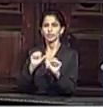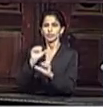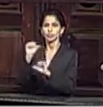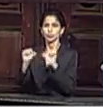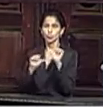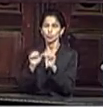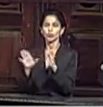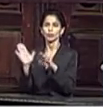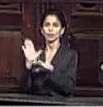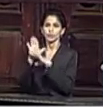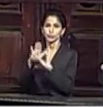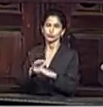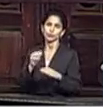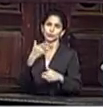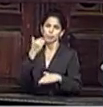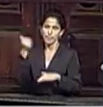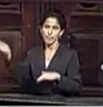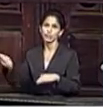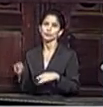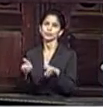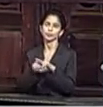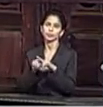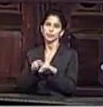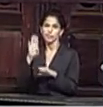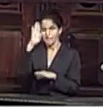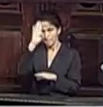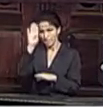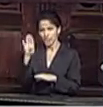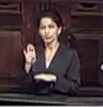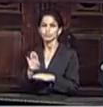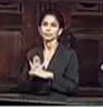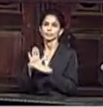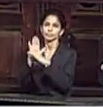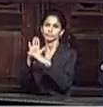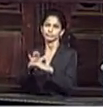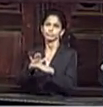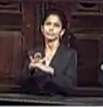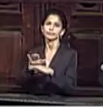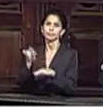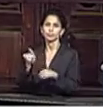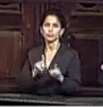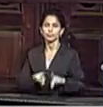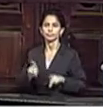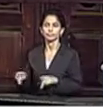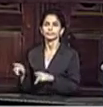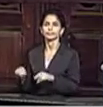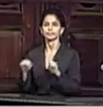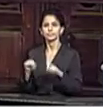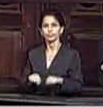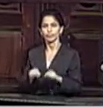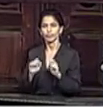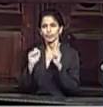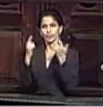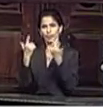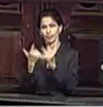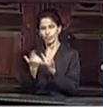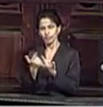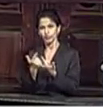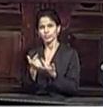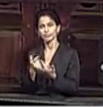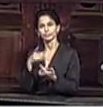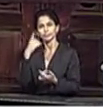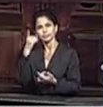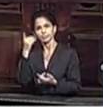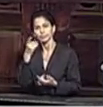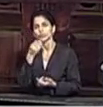e, além de tudo, garantir a linha de recuo da população. Essa casa, senhores deputados,